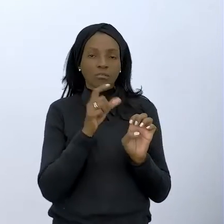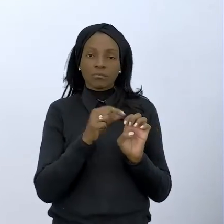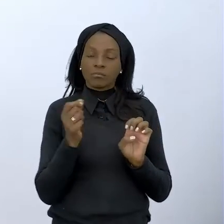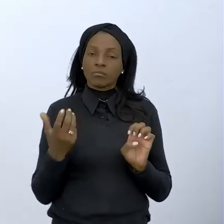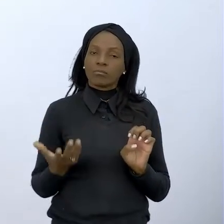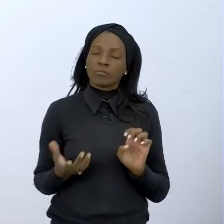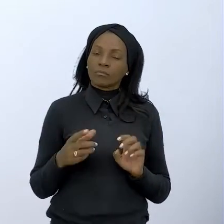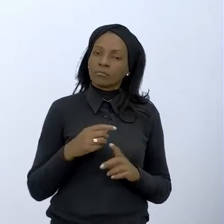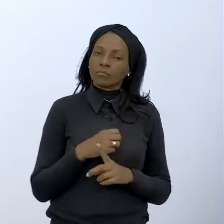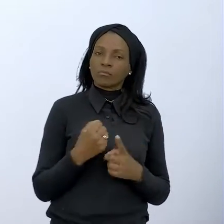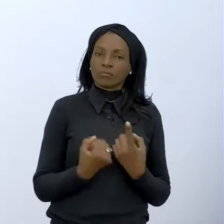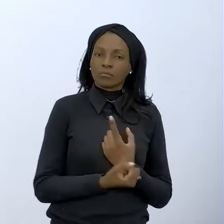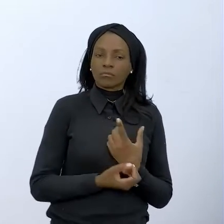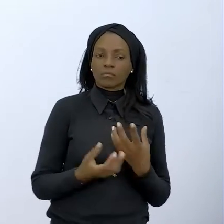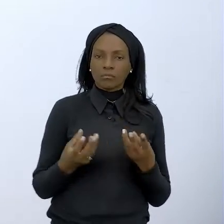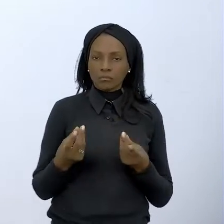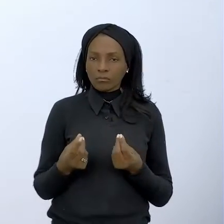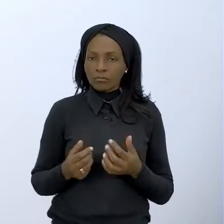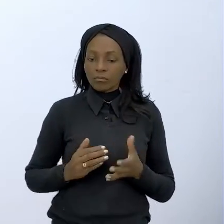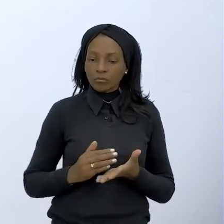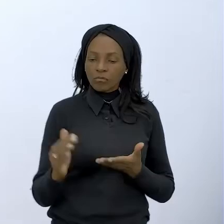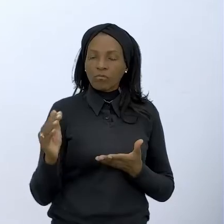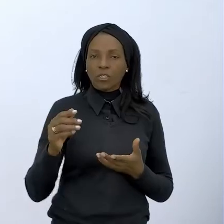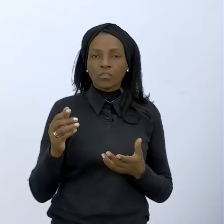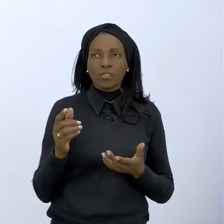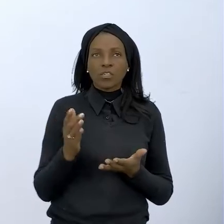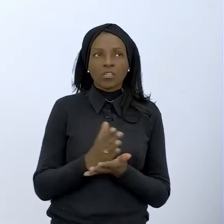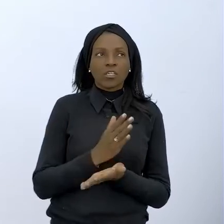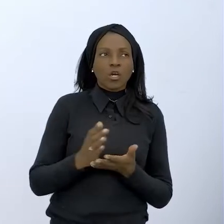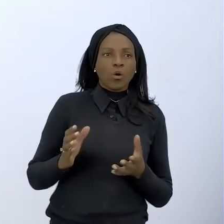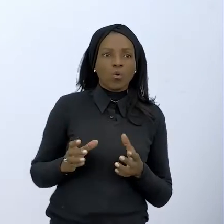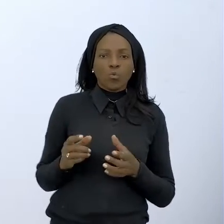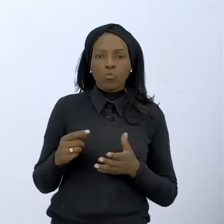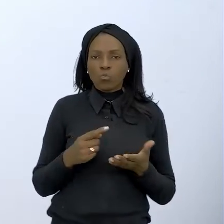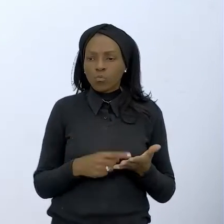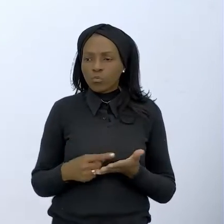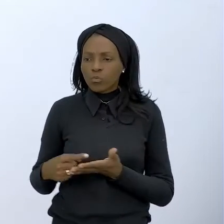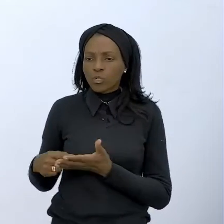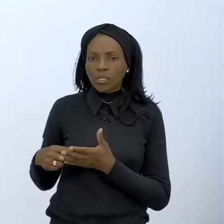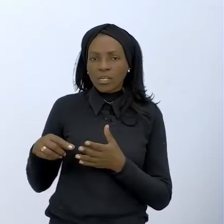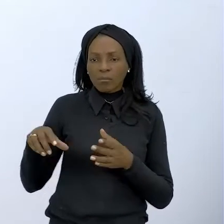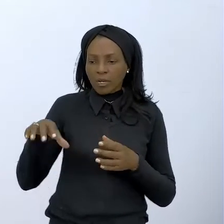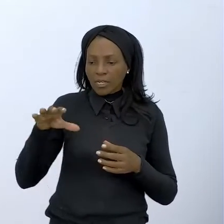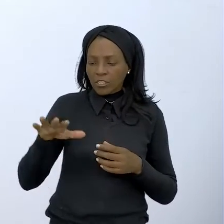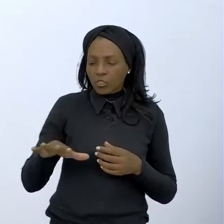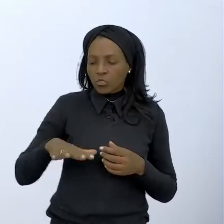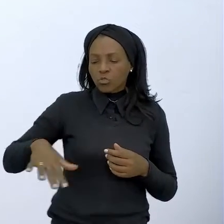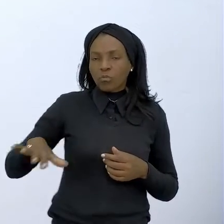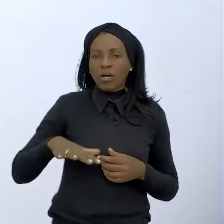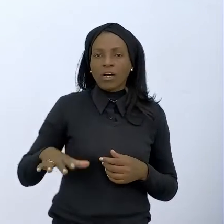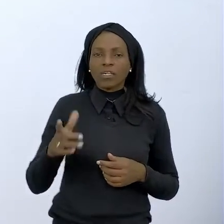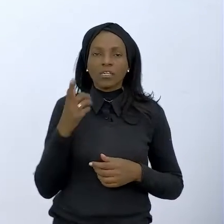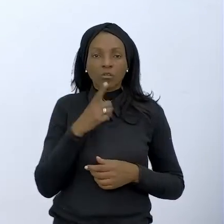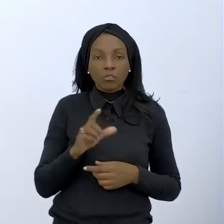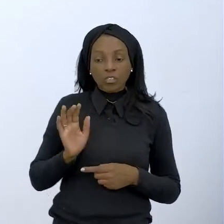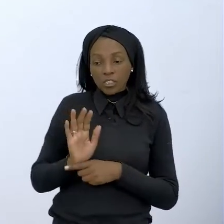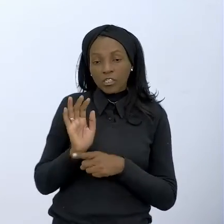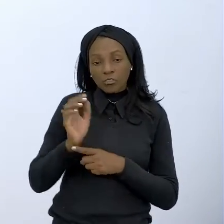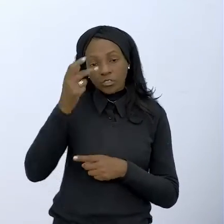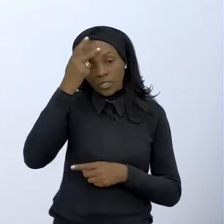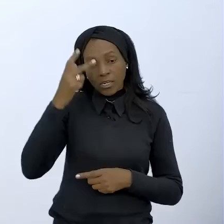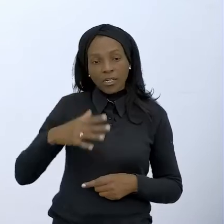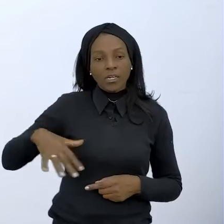que nasce de um problema local que consegue engajar as pessoas que vivem esse problema,